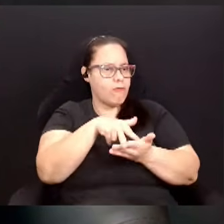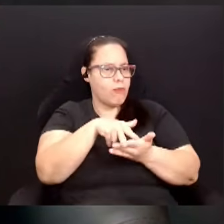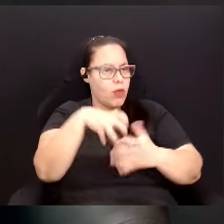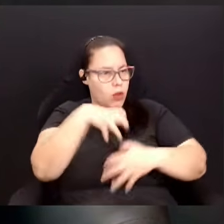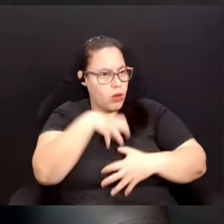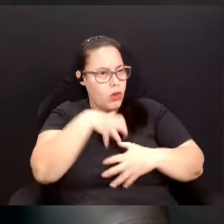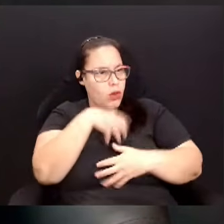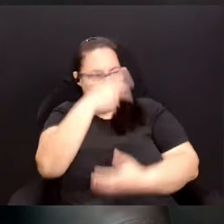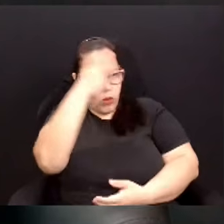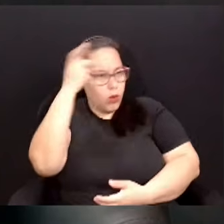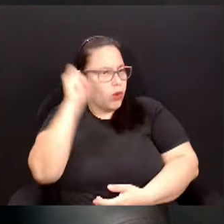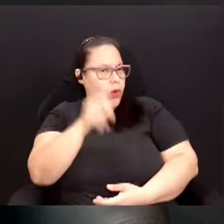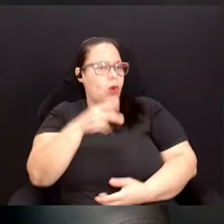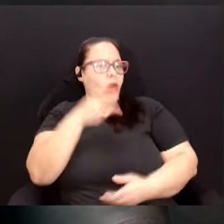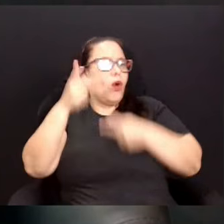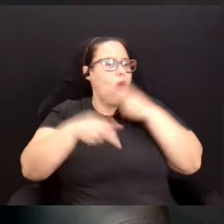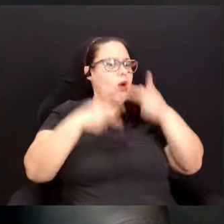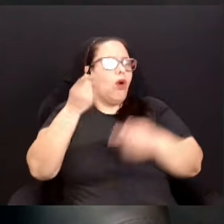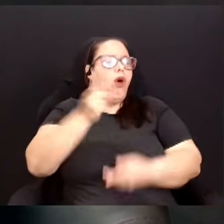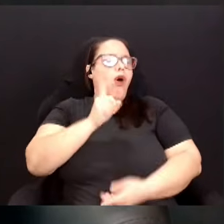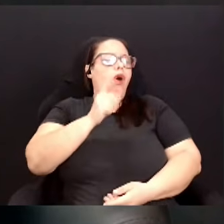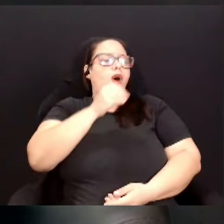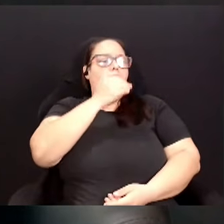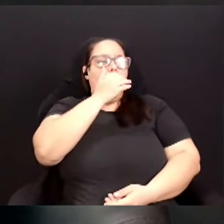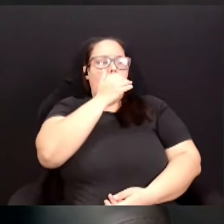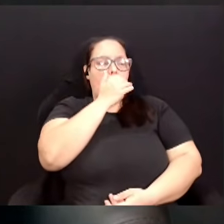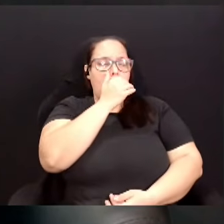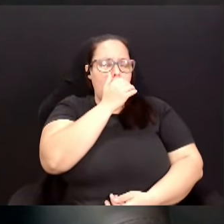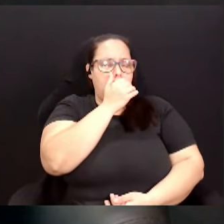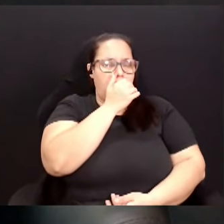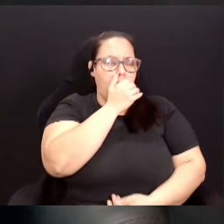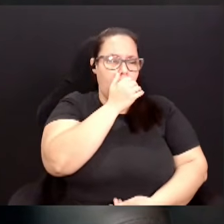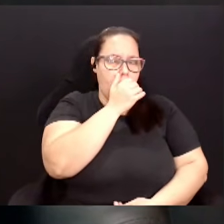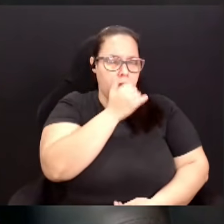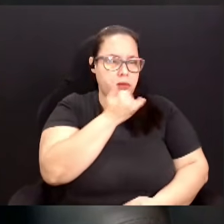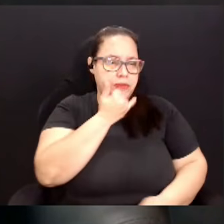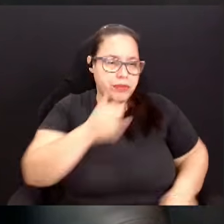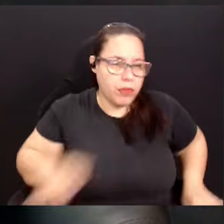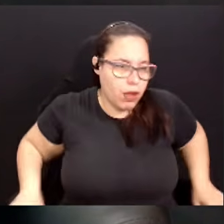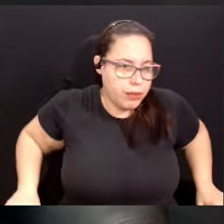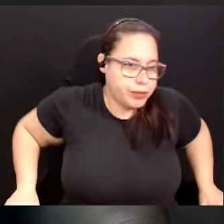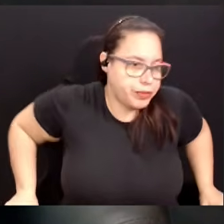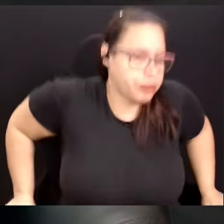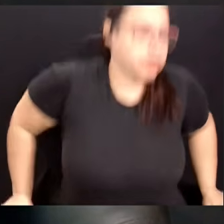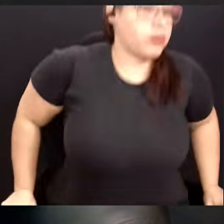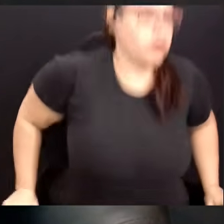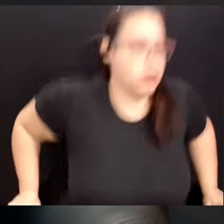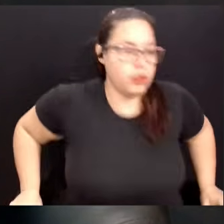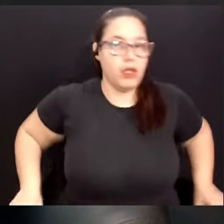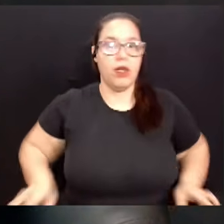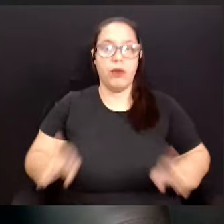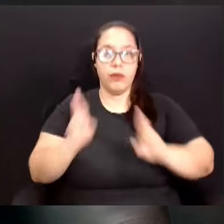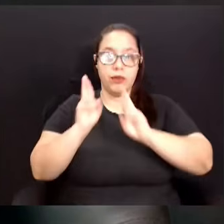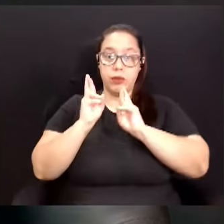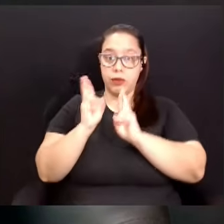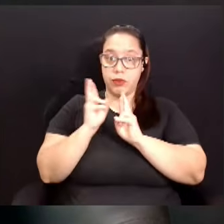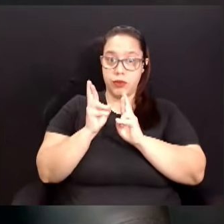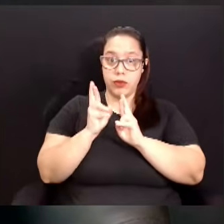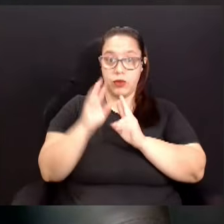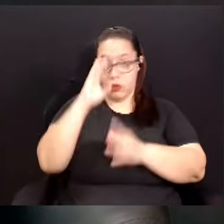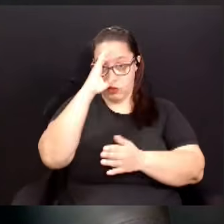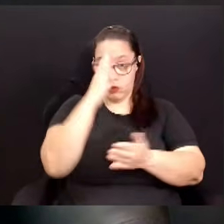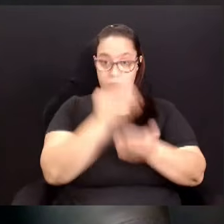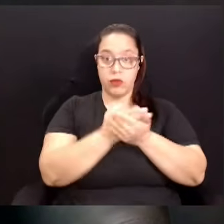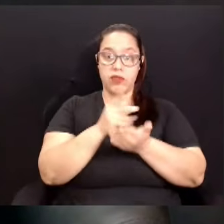pessoa está falando, né? Sentindo ali aquela pessoa. Então eu tenho muita esperança e acredito que de fato a gente